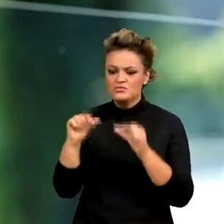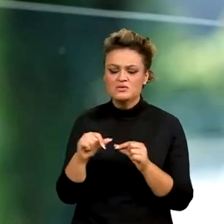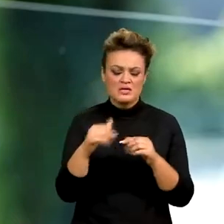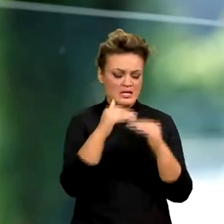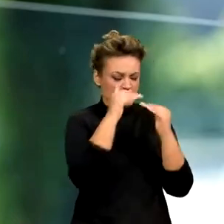muitas